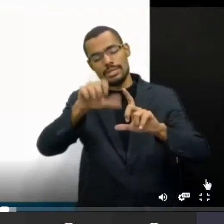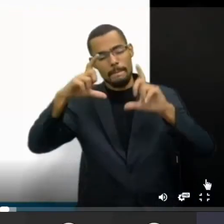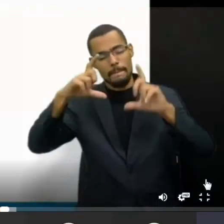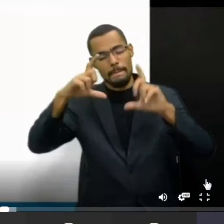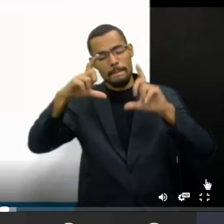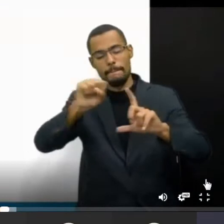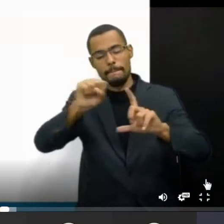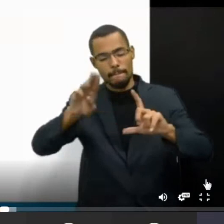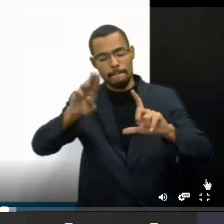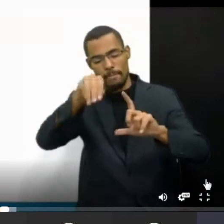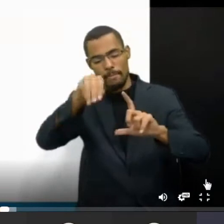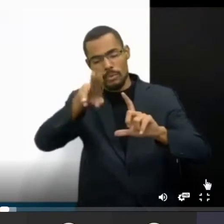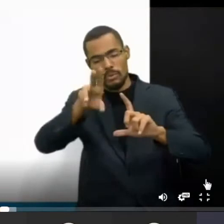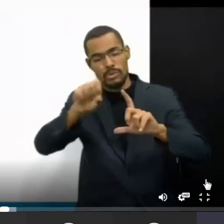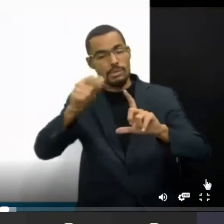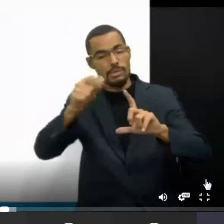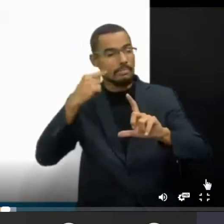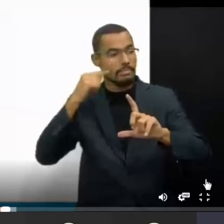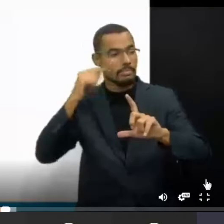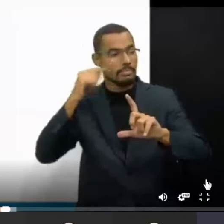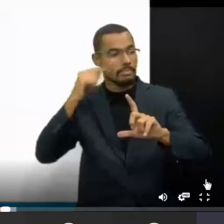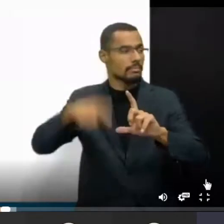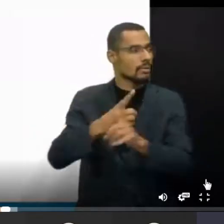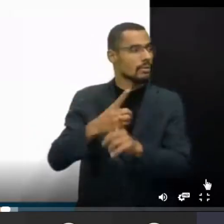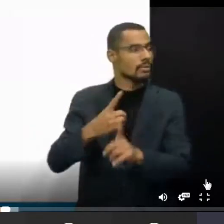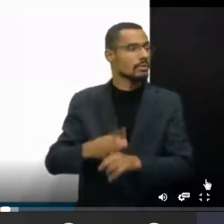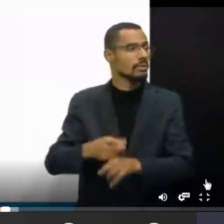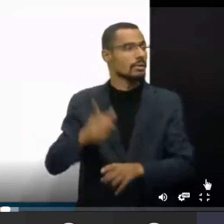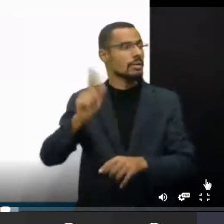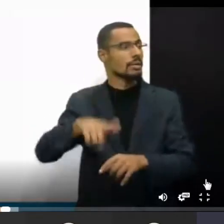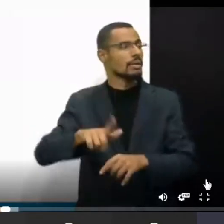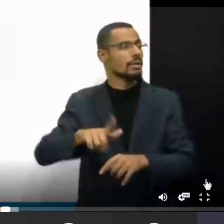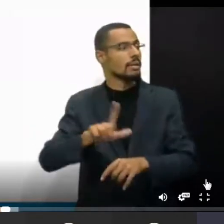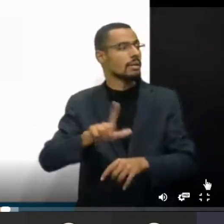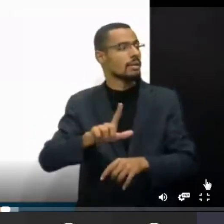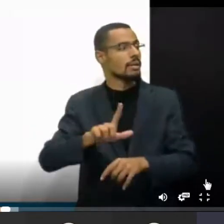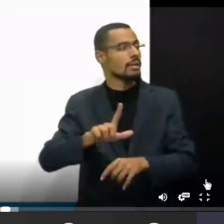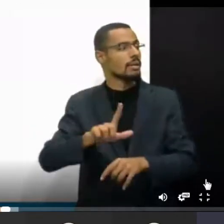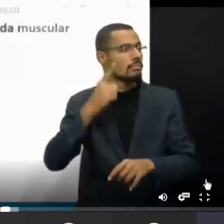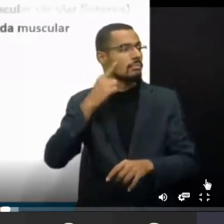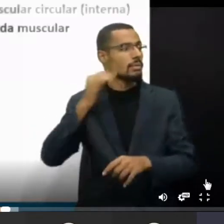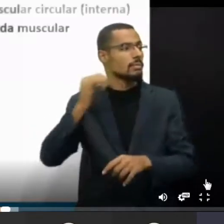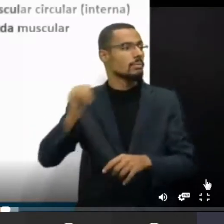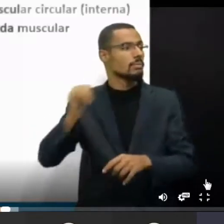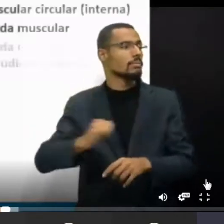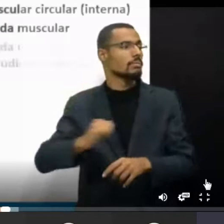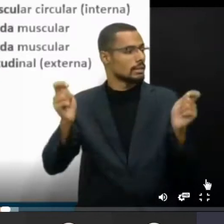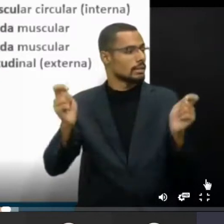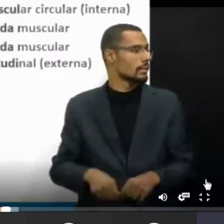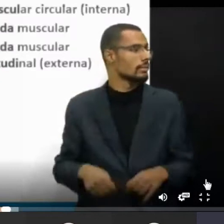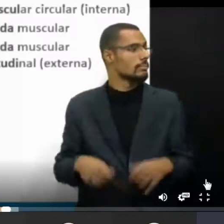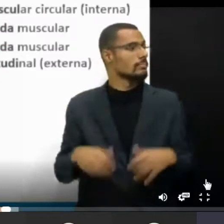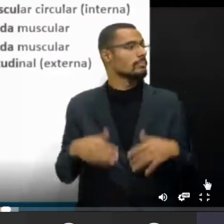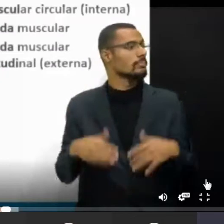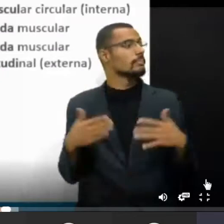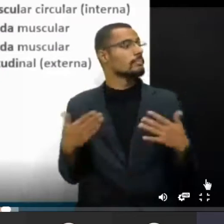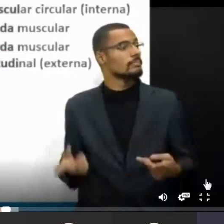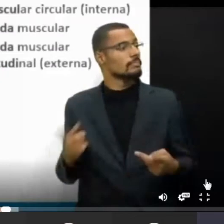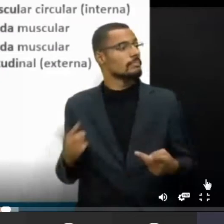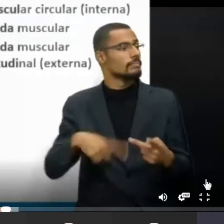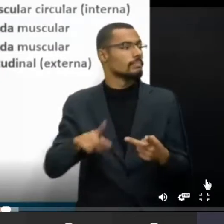região aqui de submucosa é onde eu encontro as glândulas de submucosa. E eu tenho,